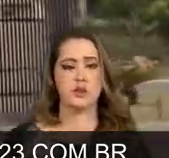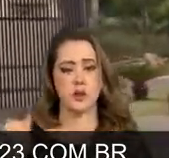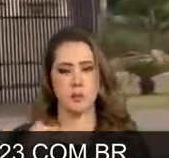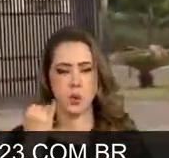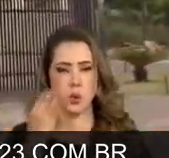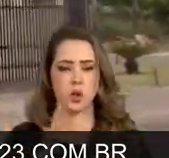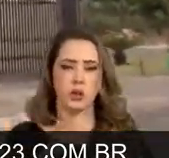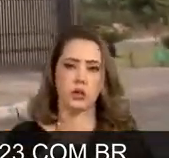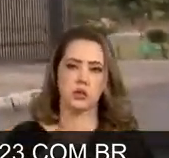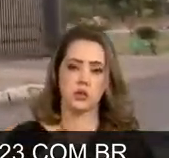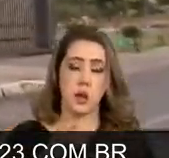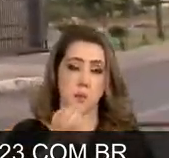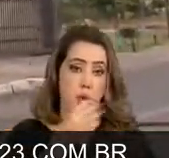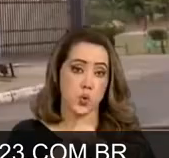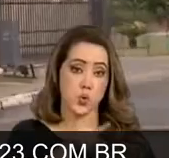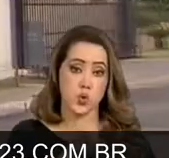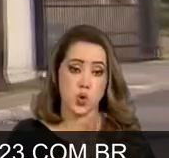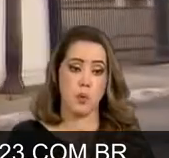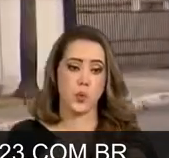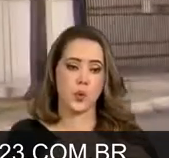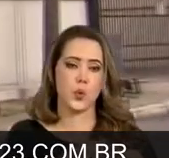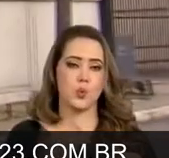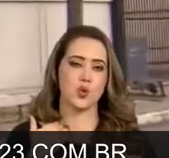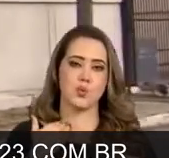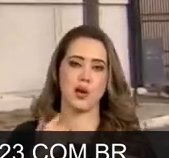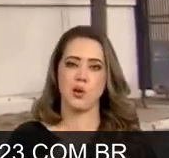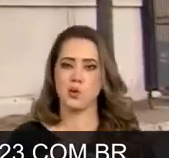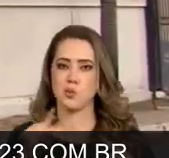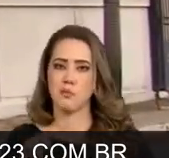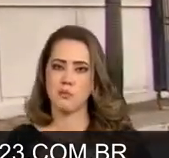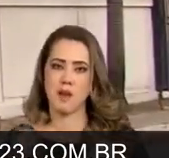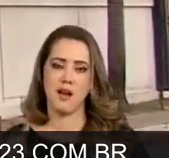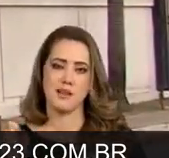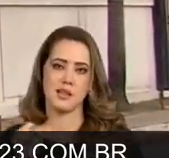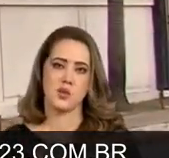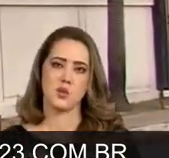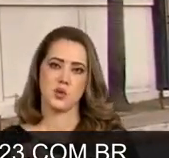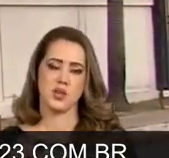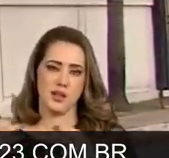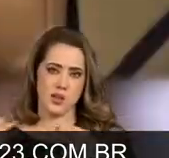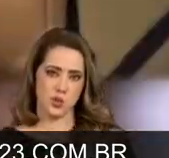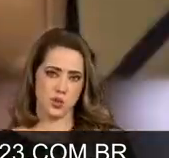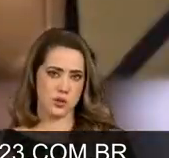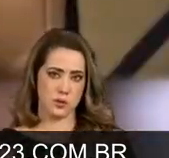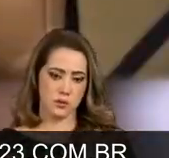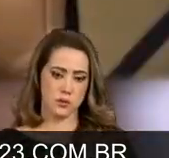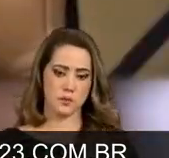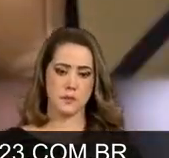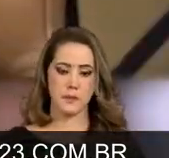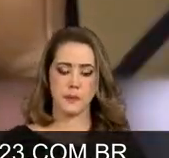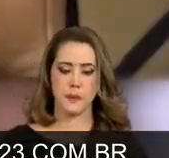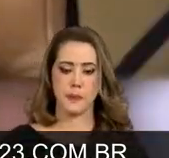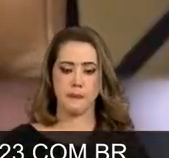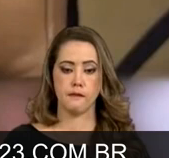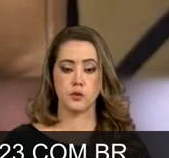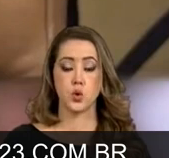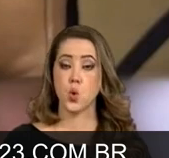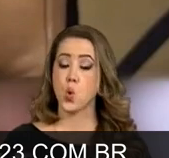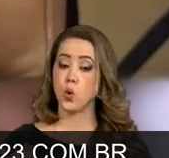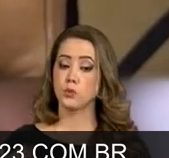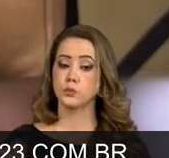o mercado de crédito imobiliário, mas retrocede no projeto de uma sociedade mais justa. Diante da